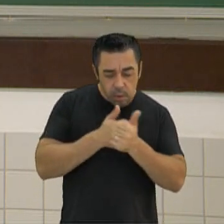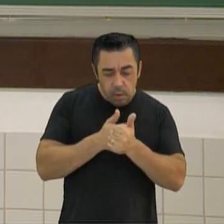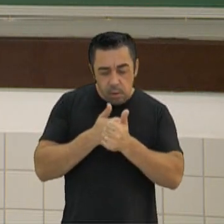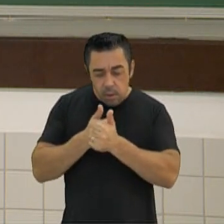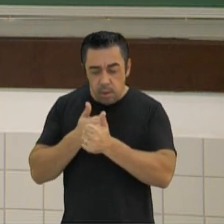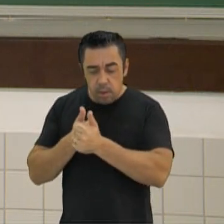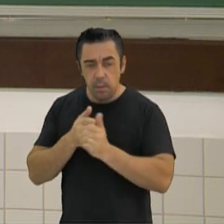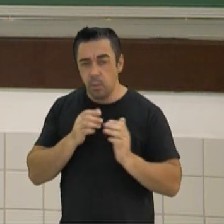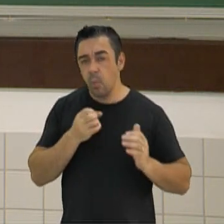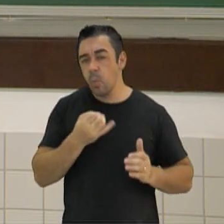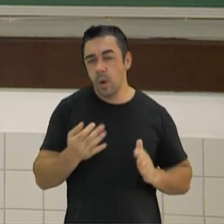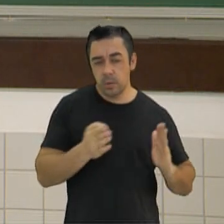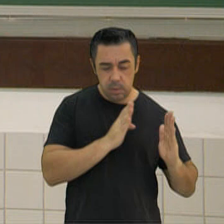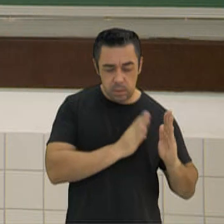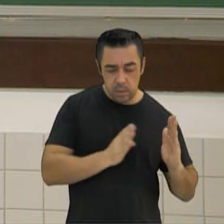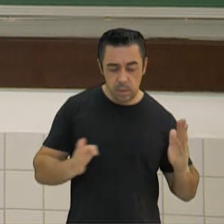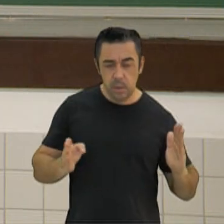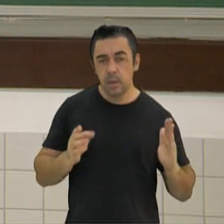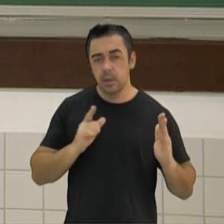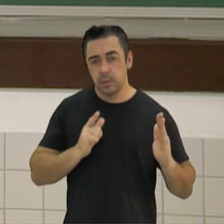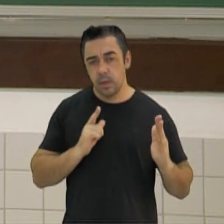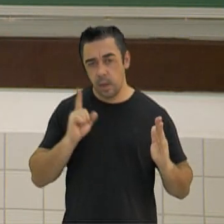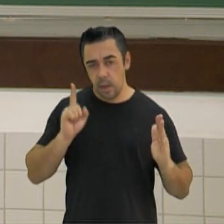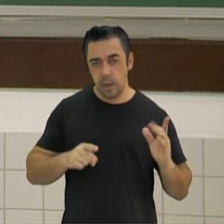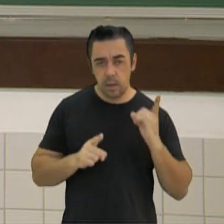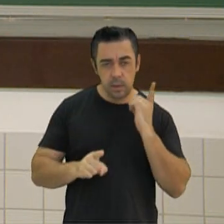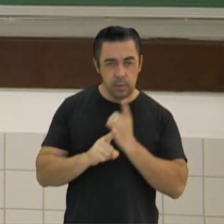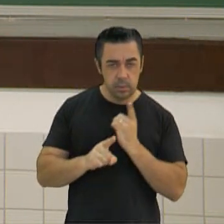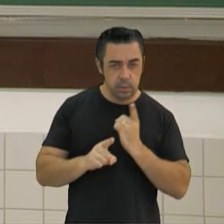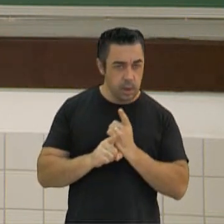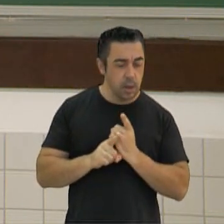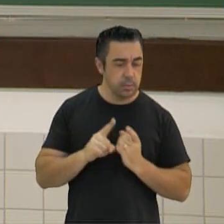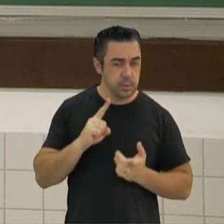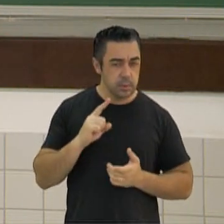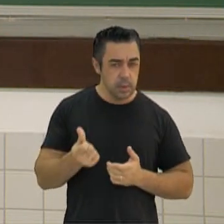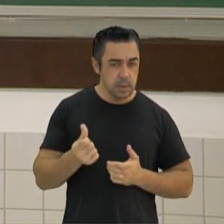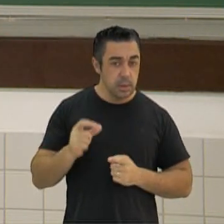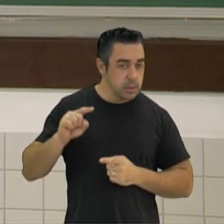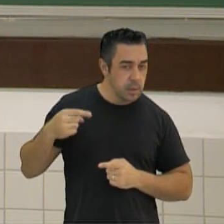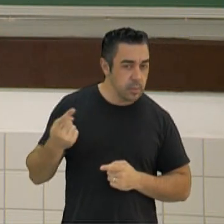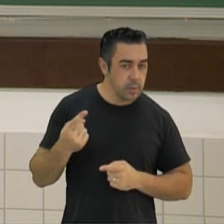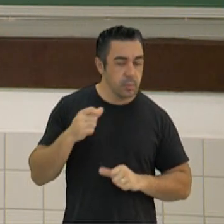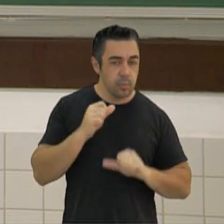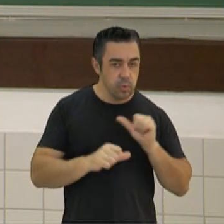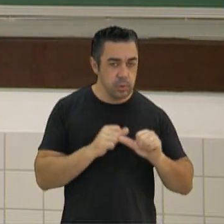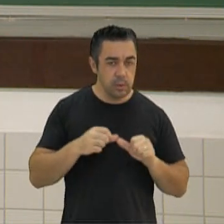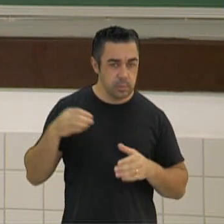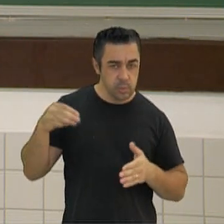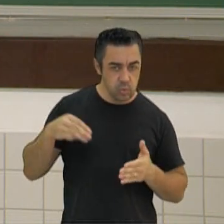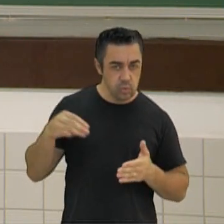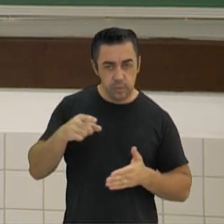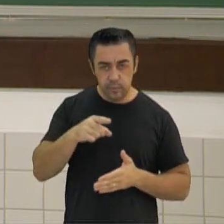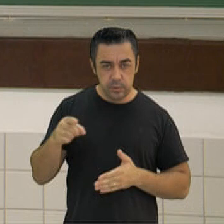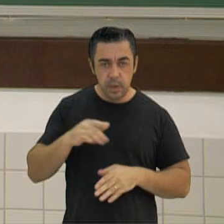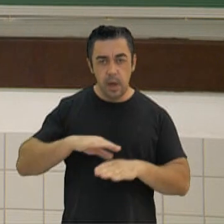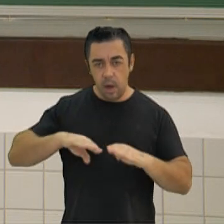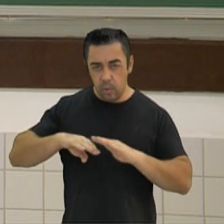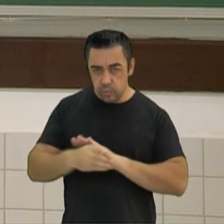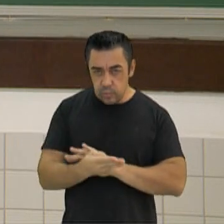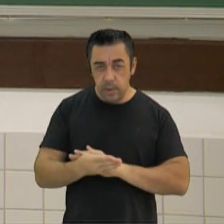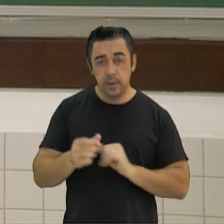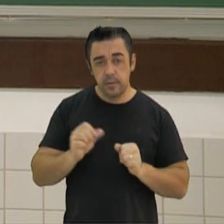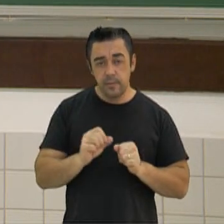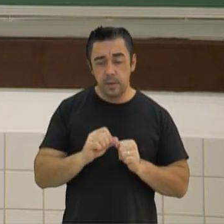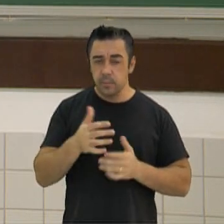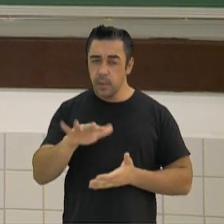termos mais ou menos a PA precisa ter para chegar até esse horário. Então, transforma tudo em minuto lá, como vocês já estão acostumados, e faz